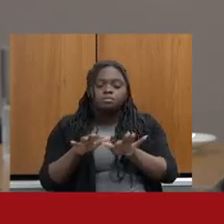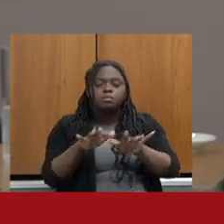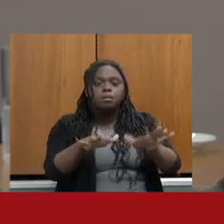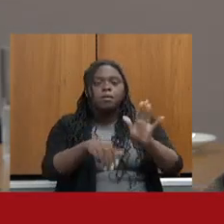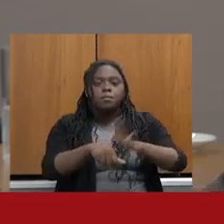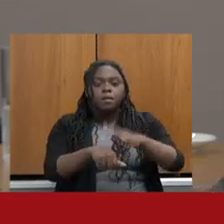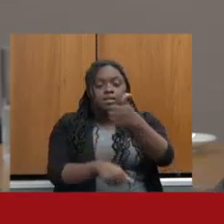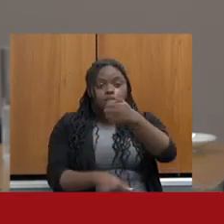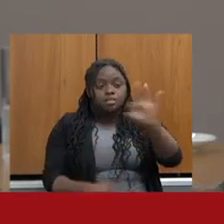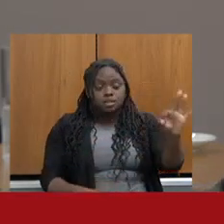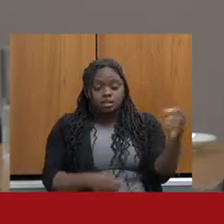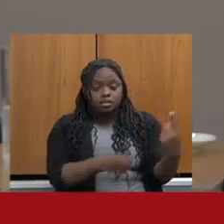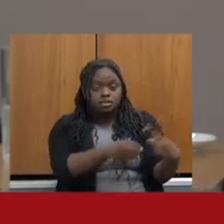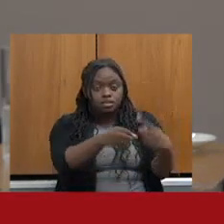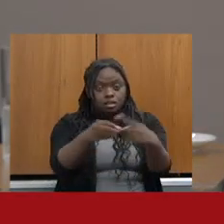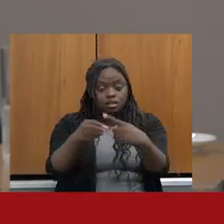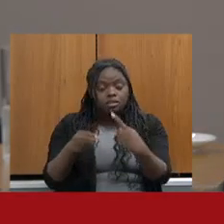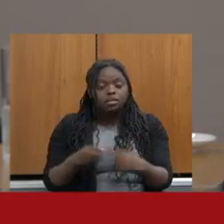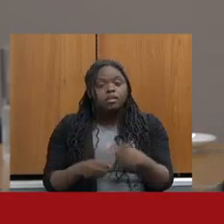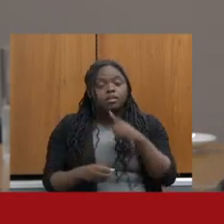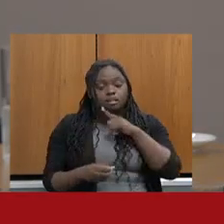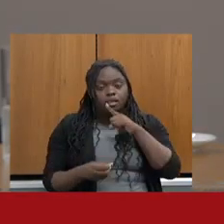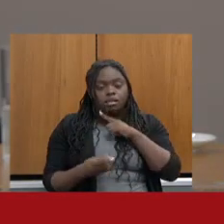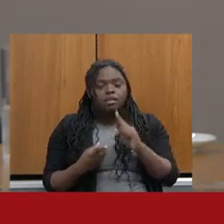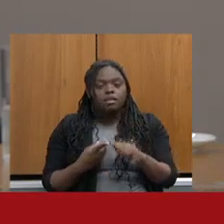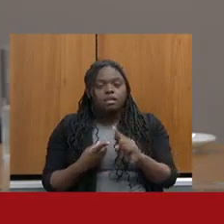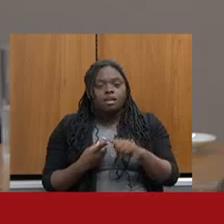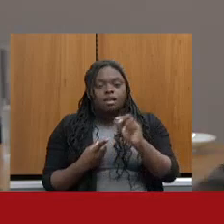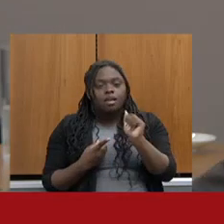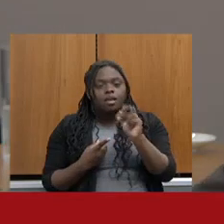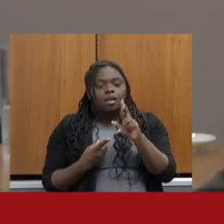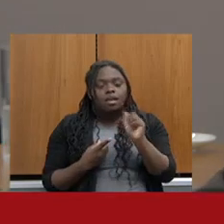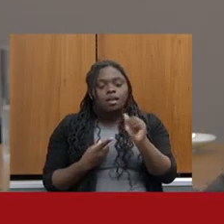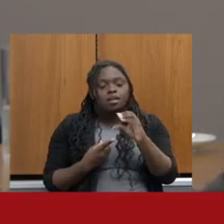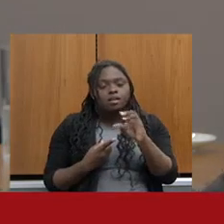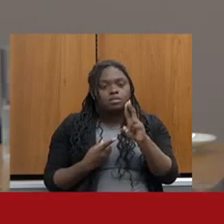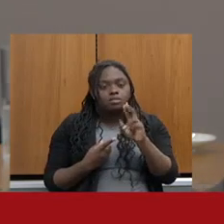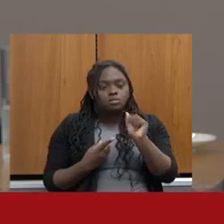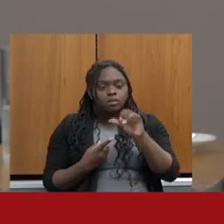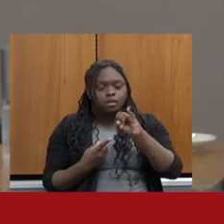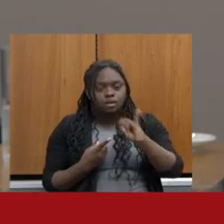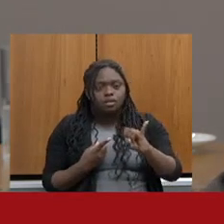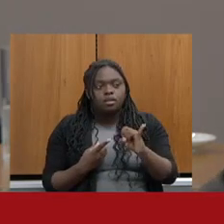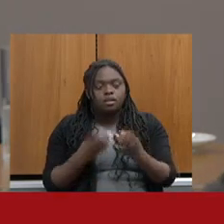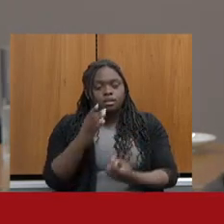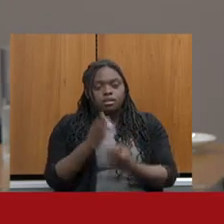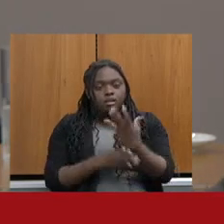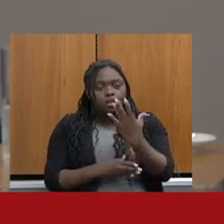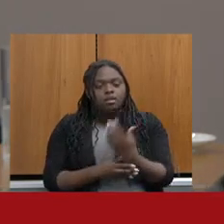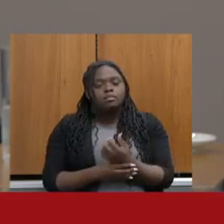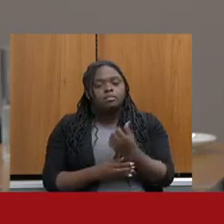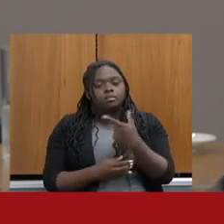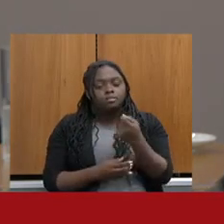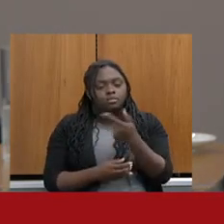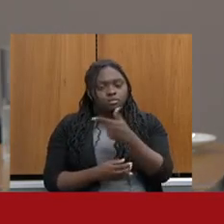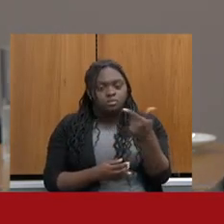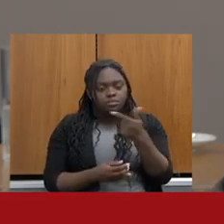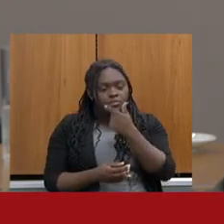seis cidades e a gente destaca elas aqui Araçuaí inaugurada em 17 maio de 22 pode